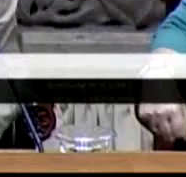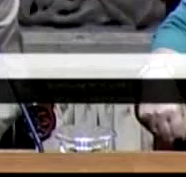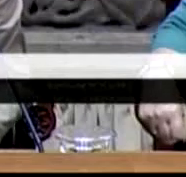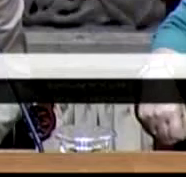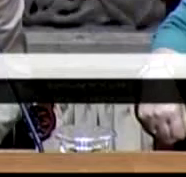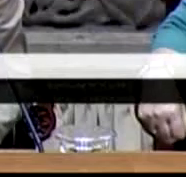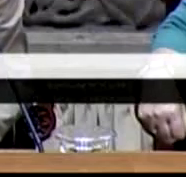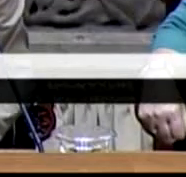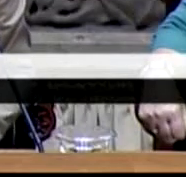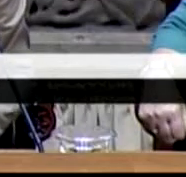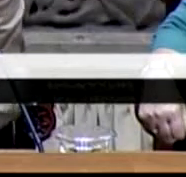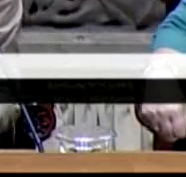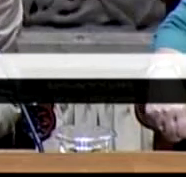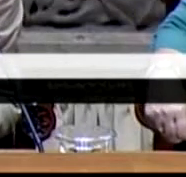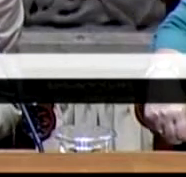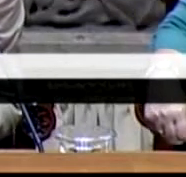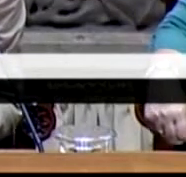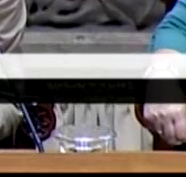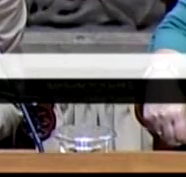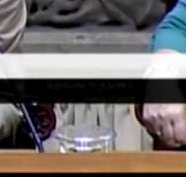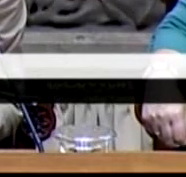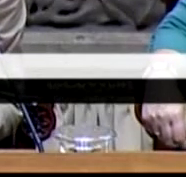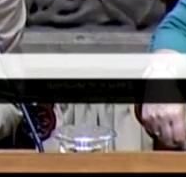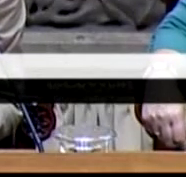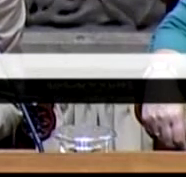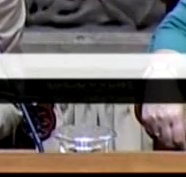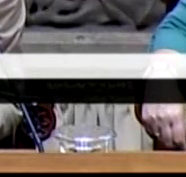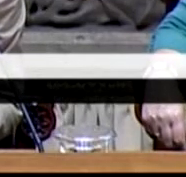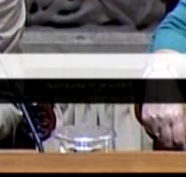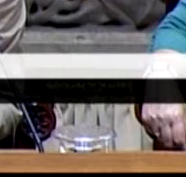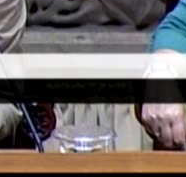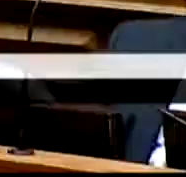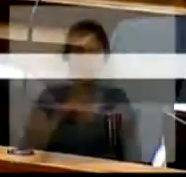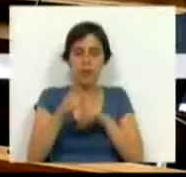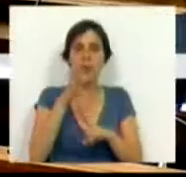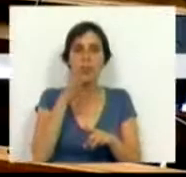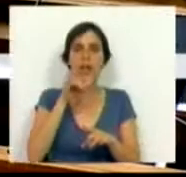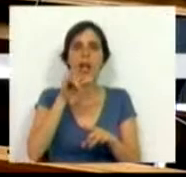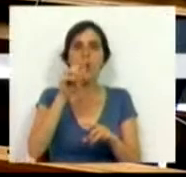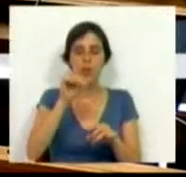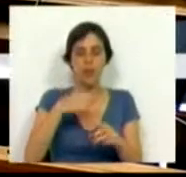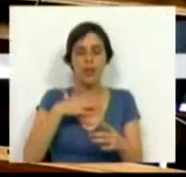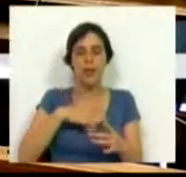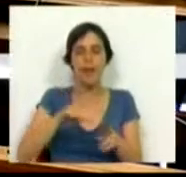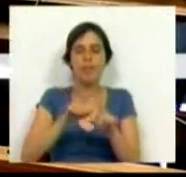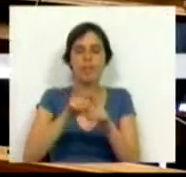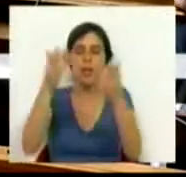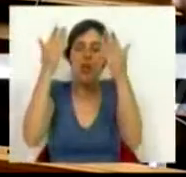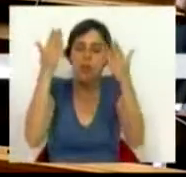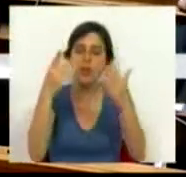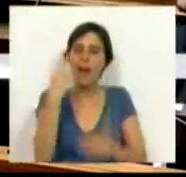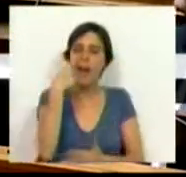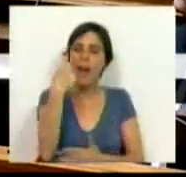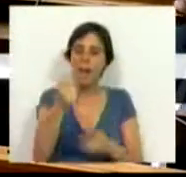Senhor Presidente, senhores deputados, senhor deputado Luís Montenegro, eu queria começar por reconhecer e saudar